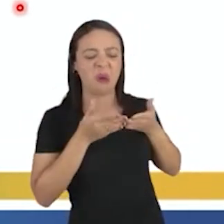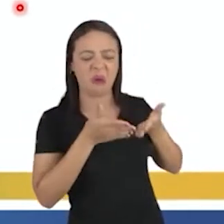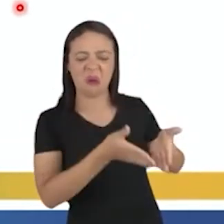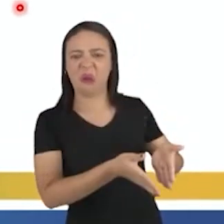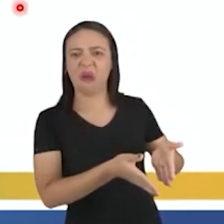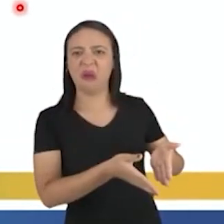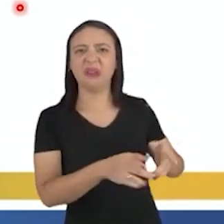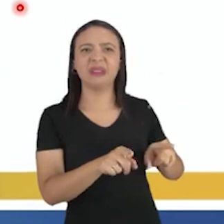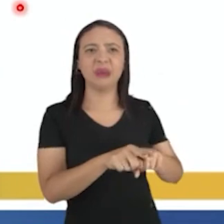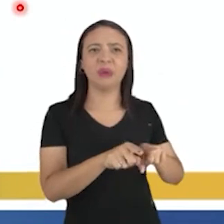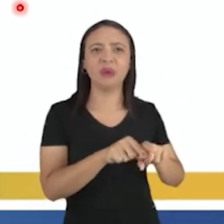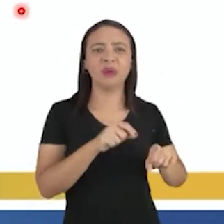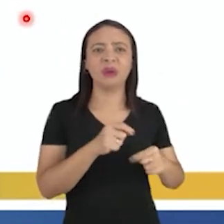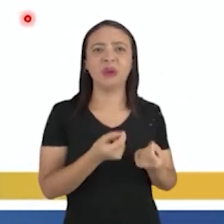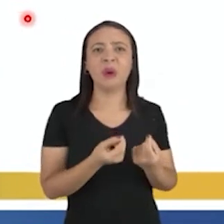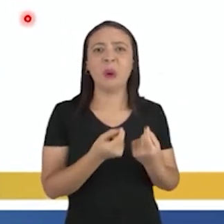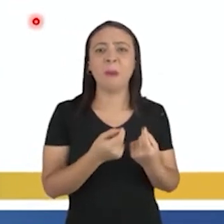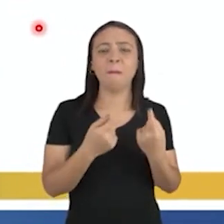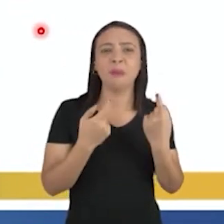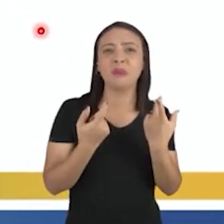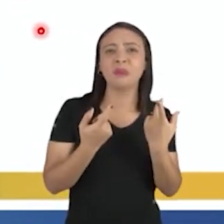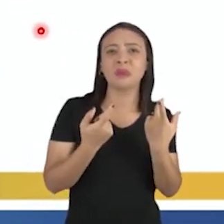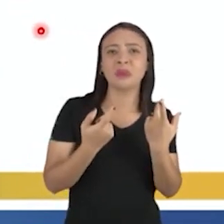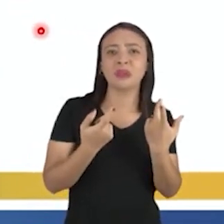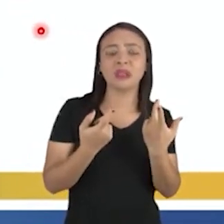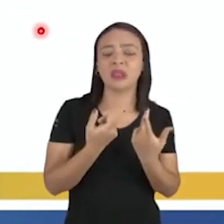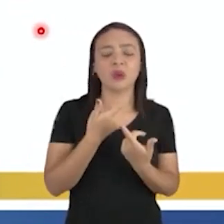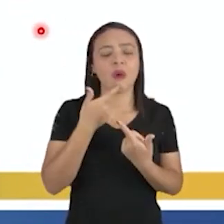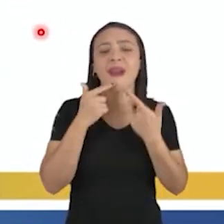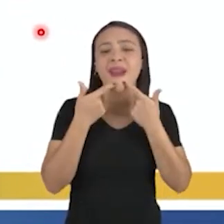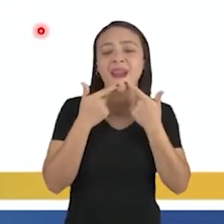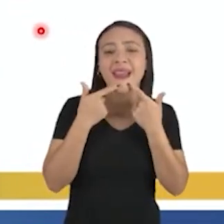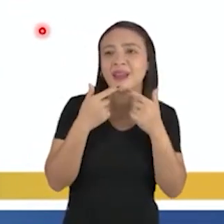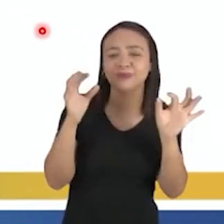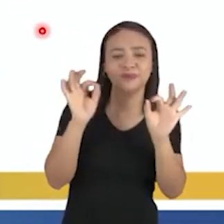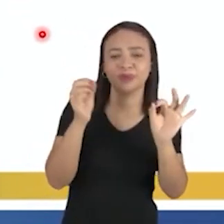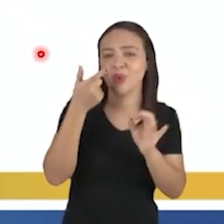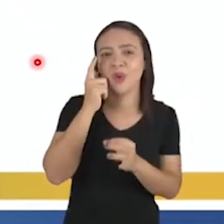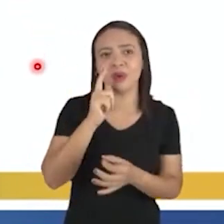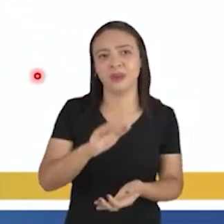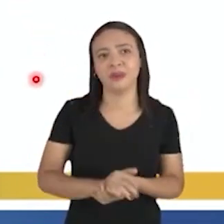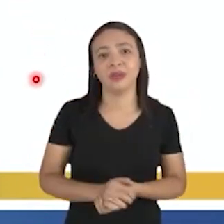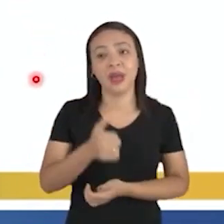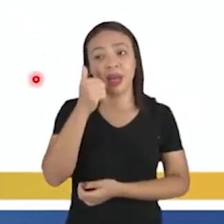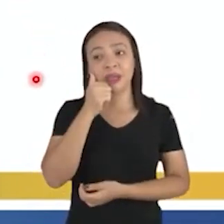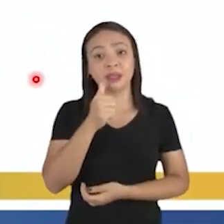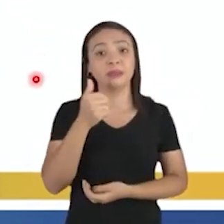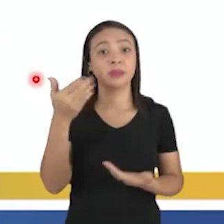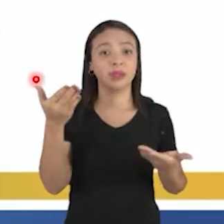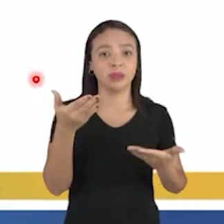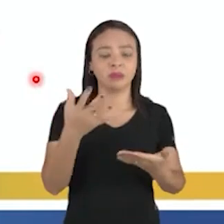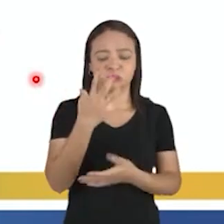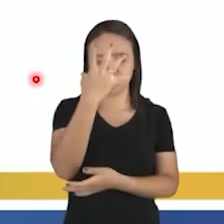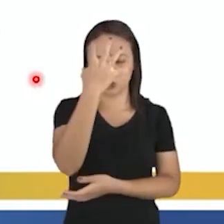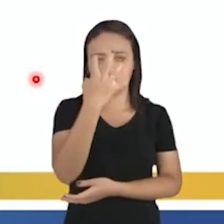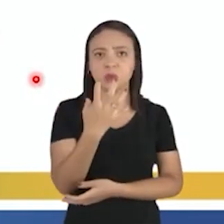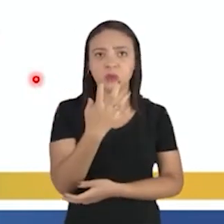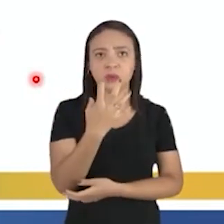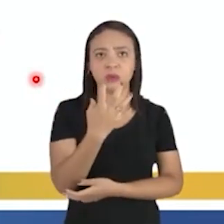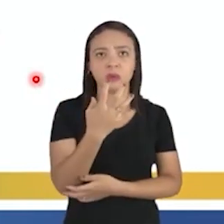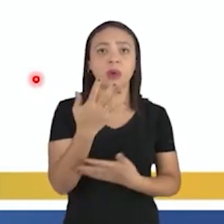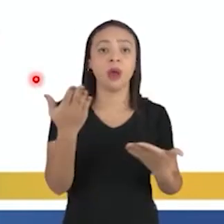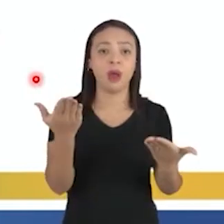a selvageria de um tempo que não deixa mais rir. As alegres meninas, agora sérias,